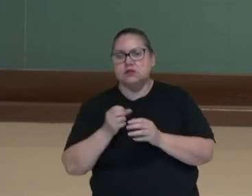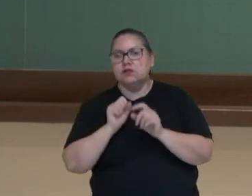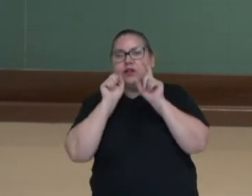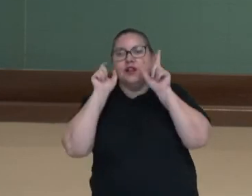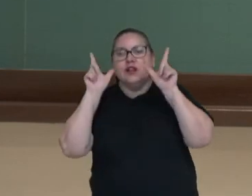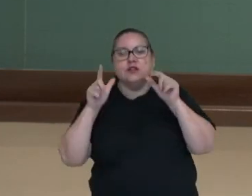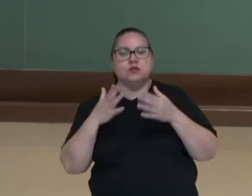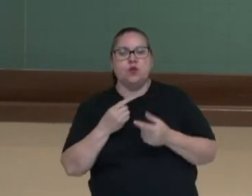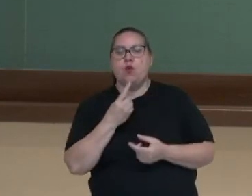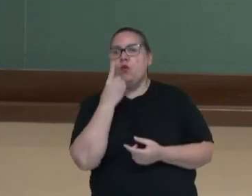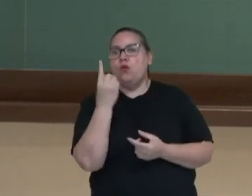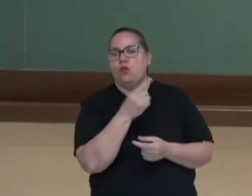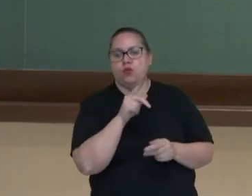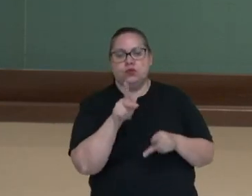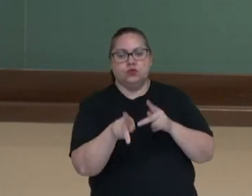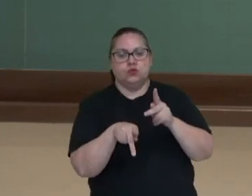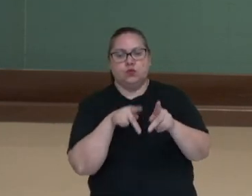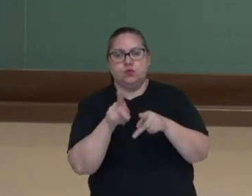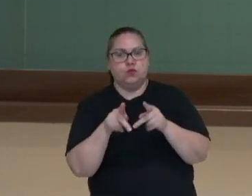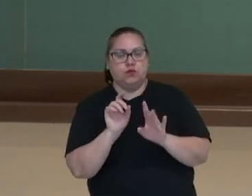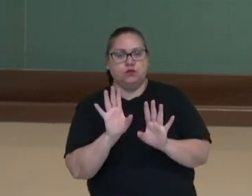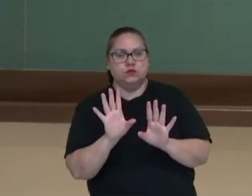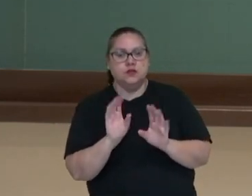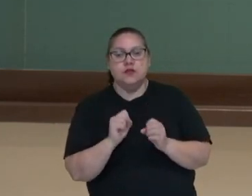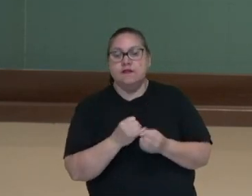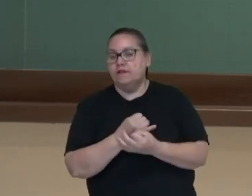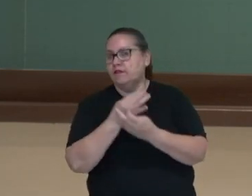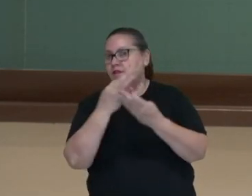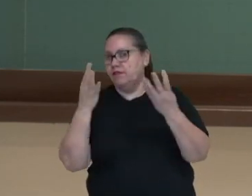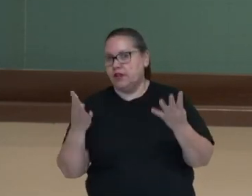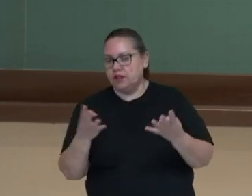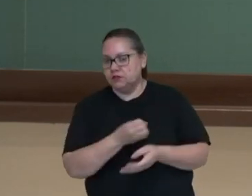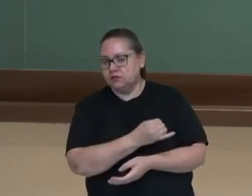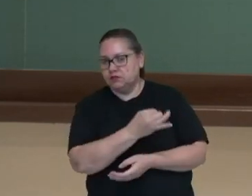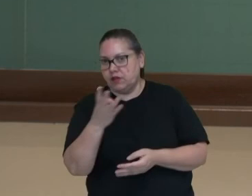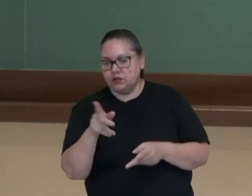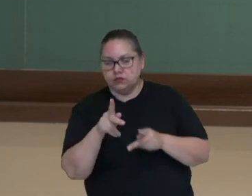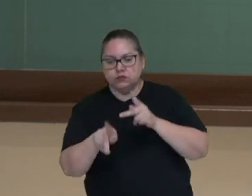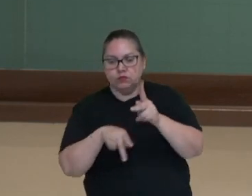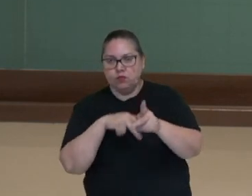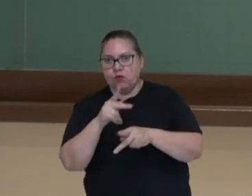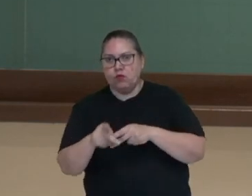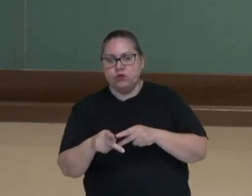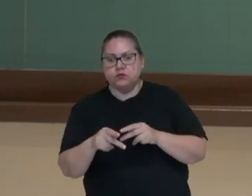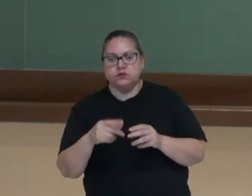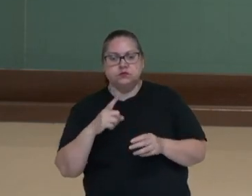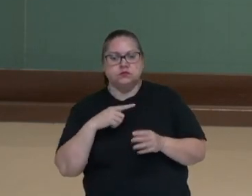que não se trata de um único povo africano, e sim vários povos africanos com suas